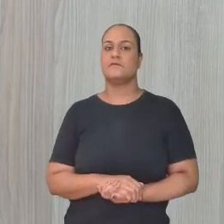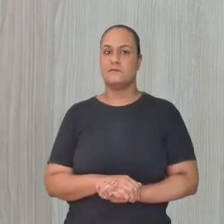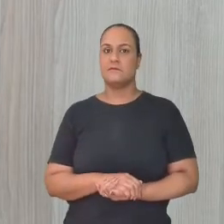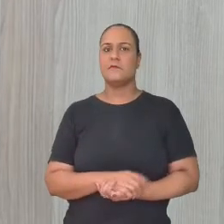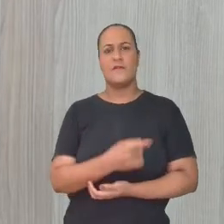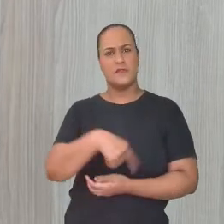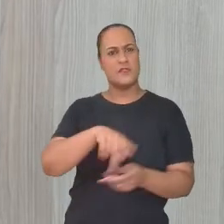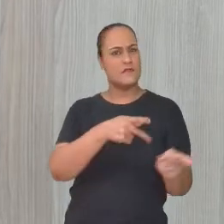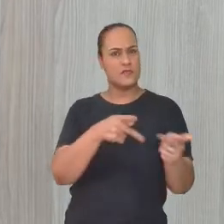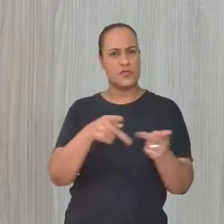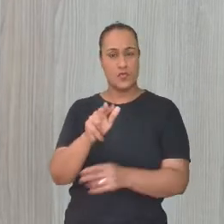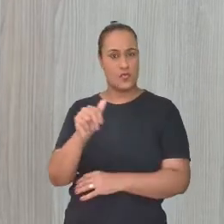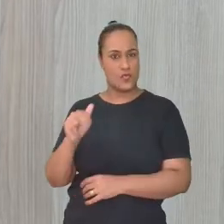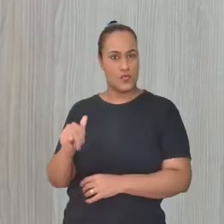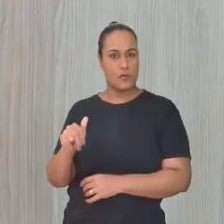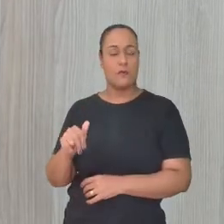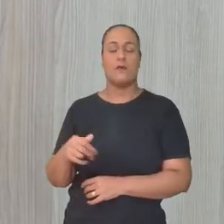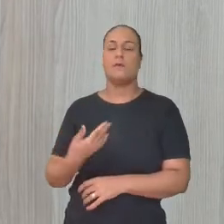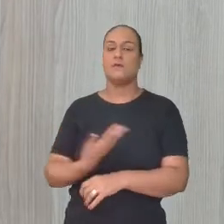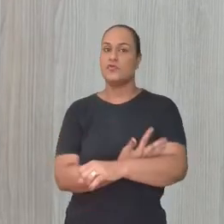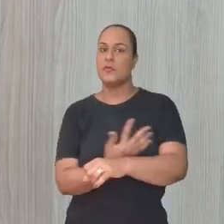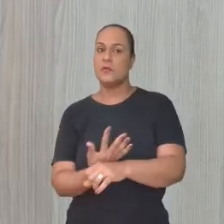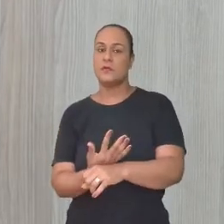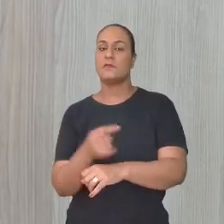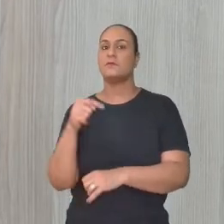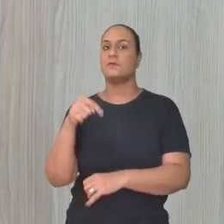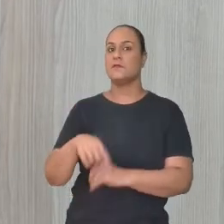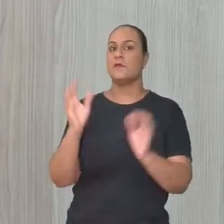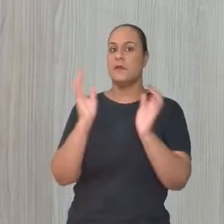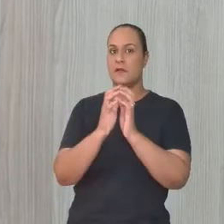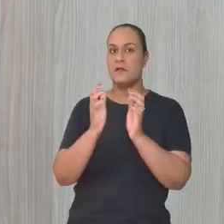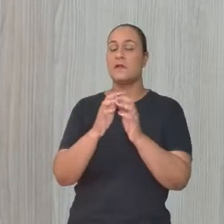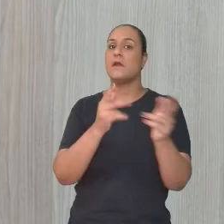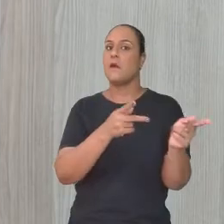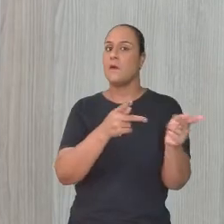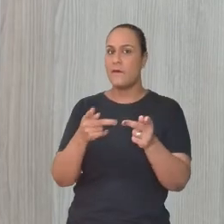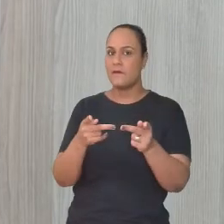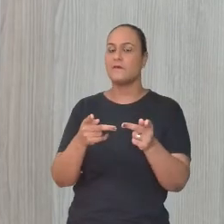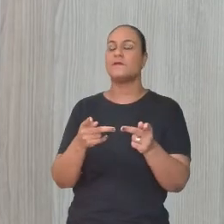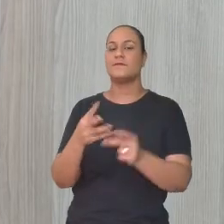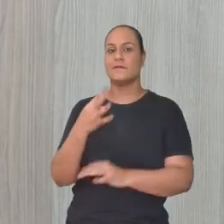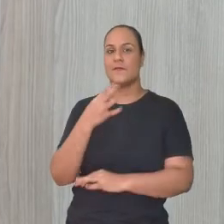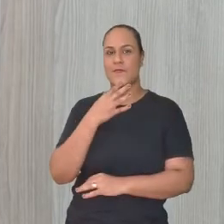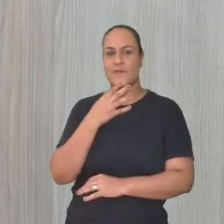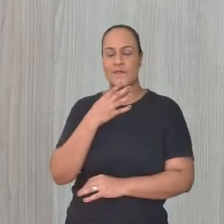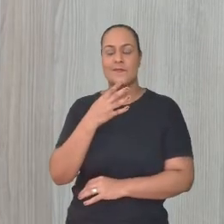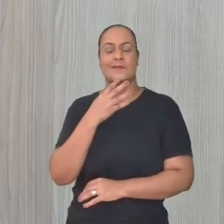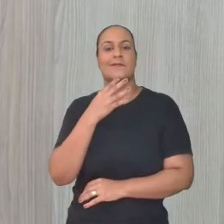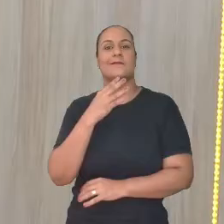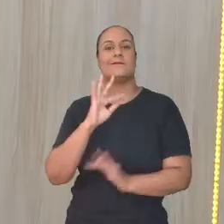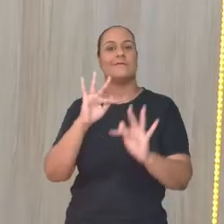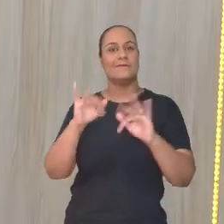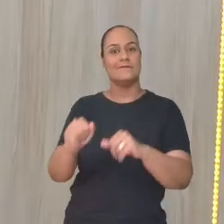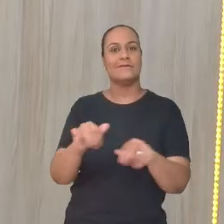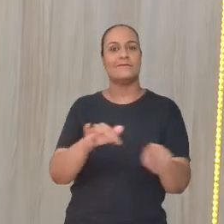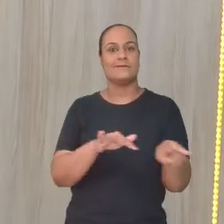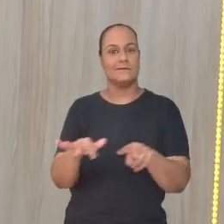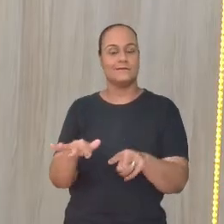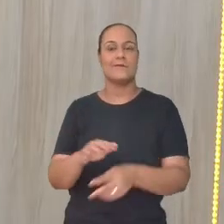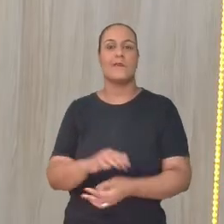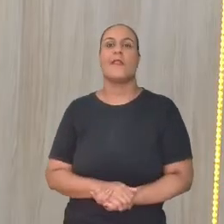nunca visitou o Jardim Botânico nosso, vá lá no final de semana e conheça o nosso Jardim Botânico também. Pois é, tá vendo? Então, também temos aqui,